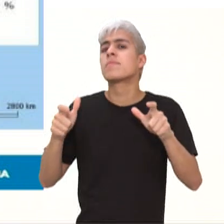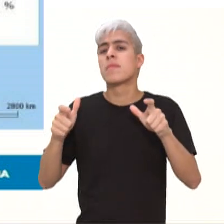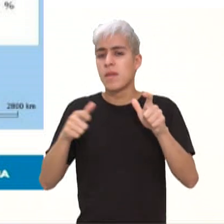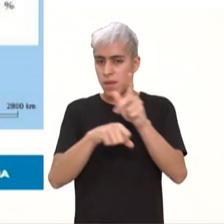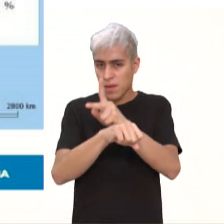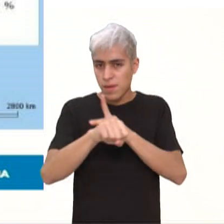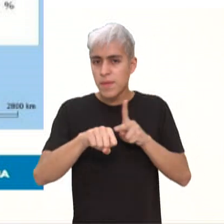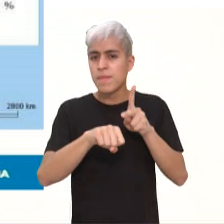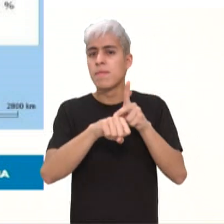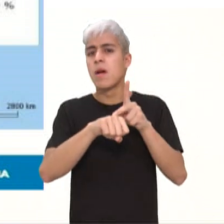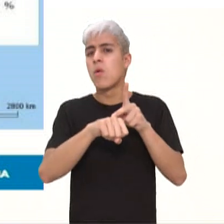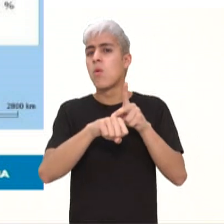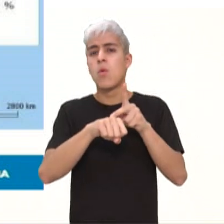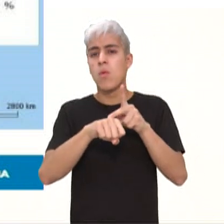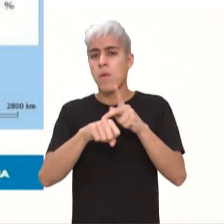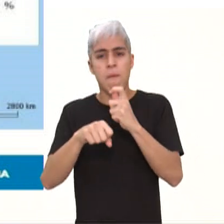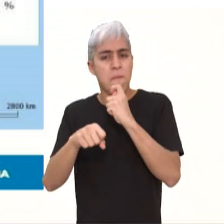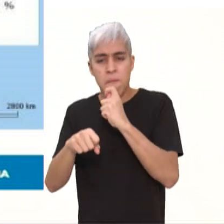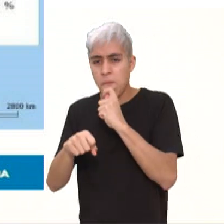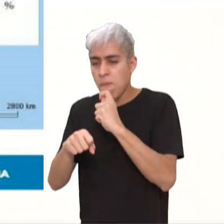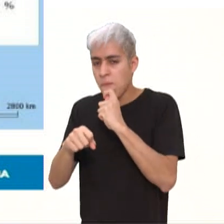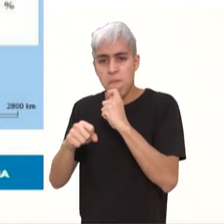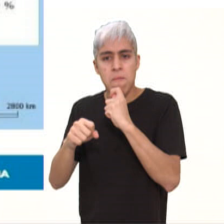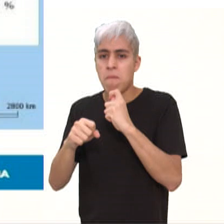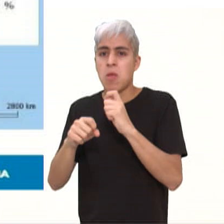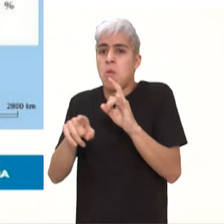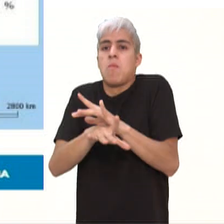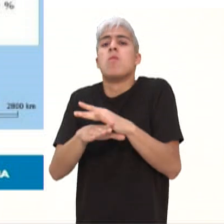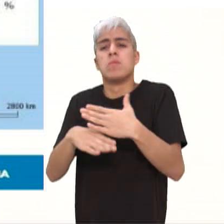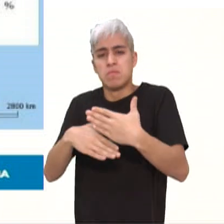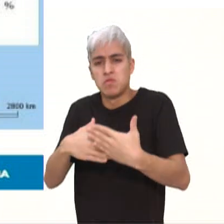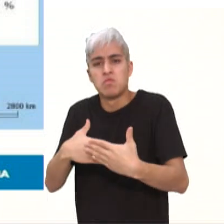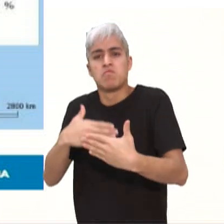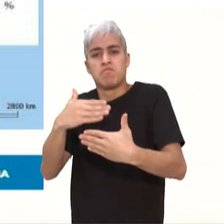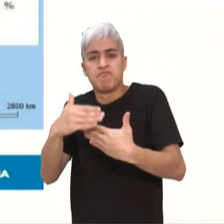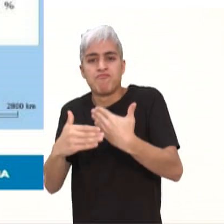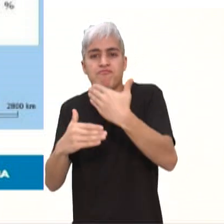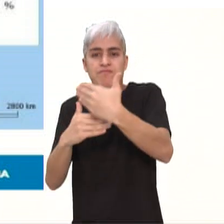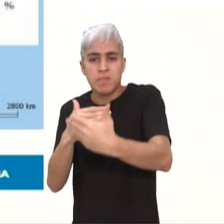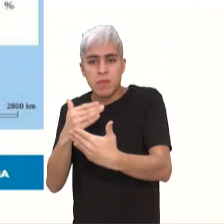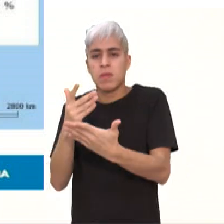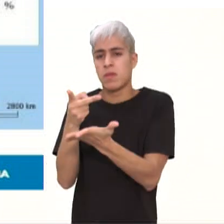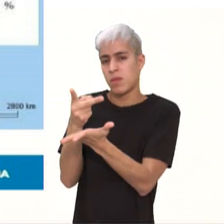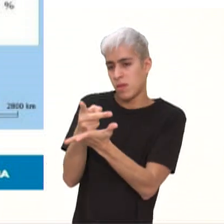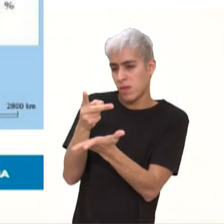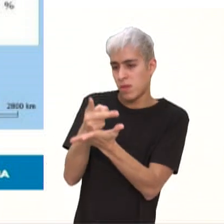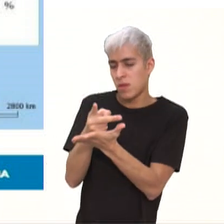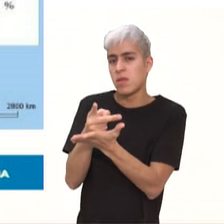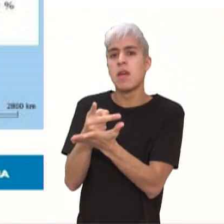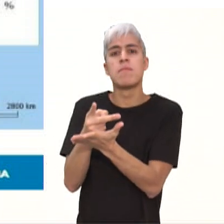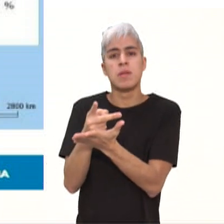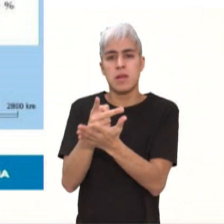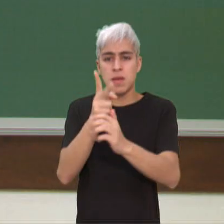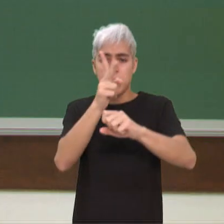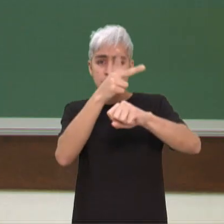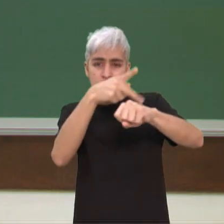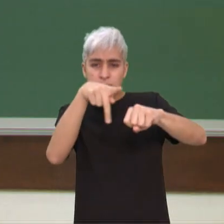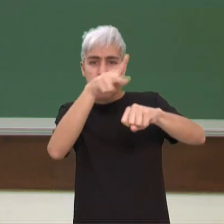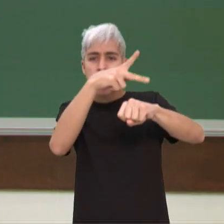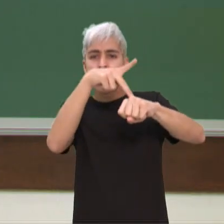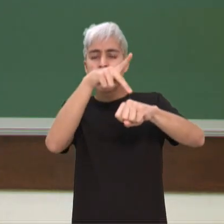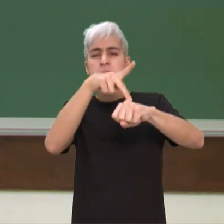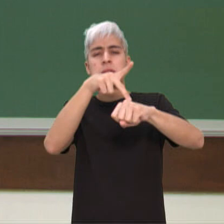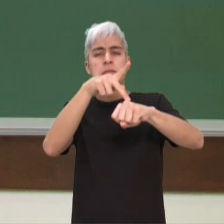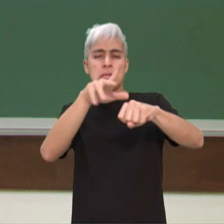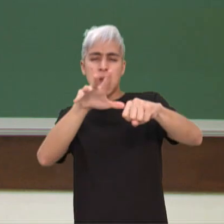os países subdesenvolvidos, ok? Sempre os países